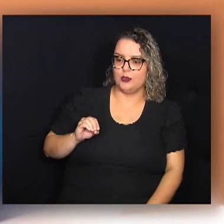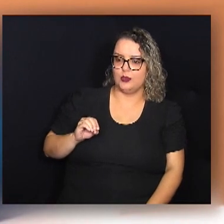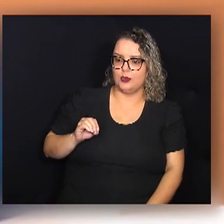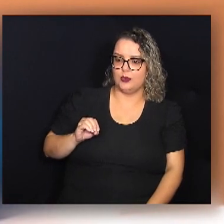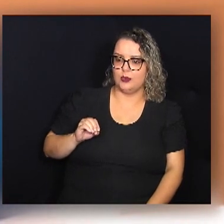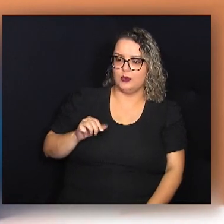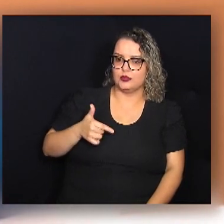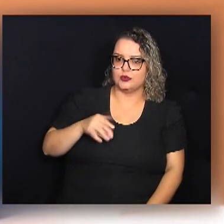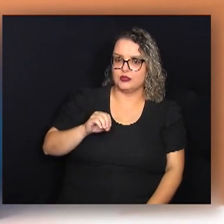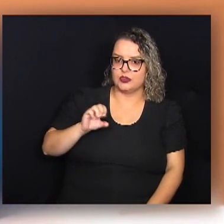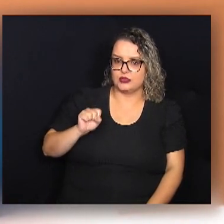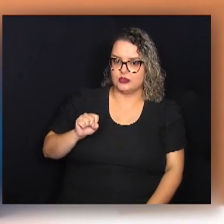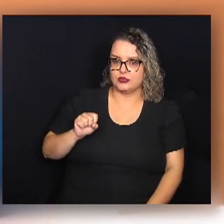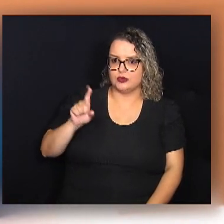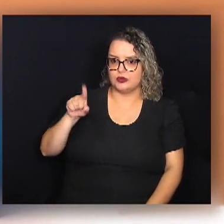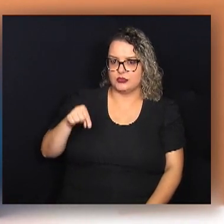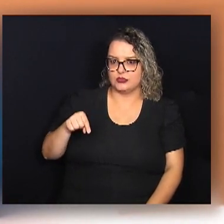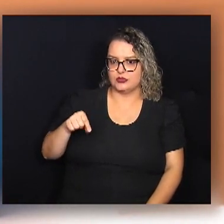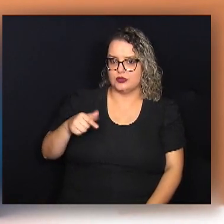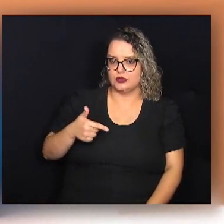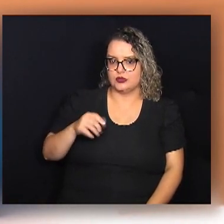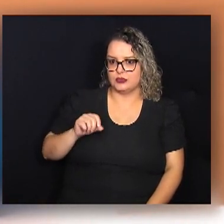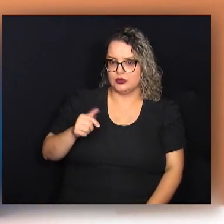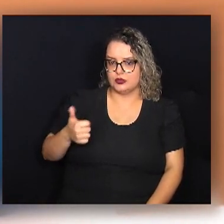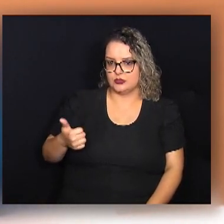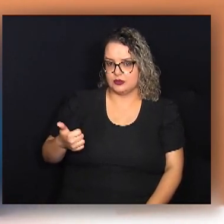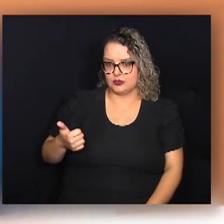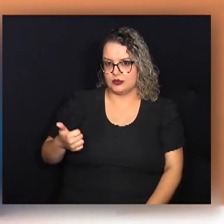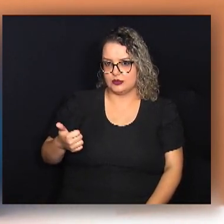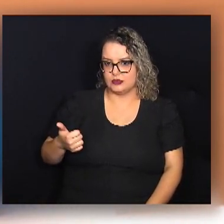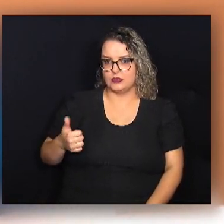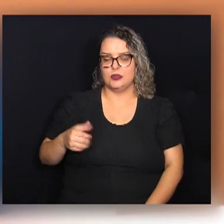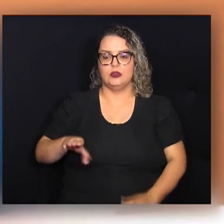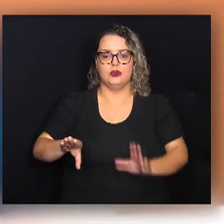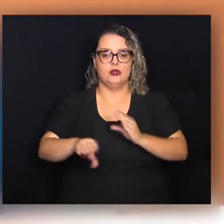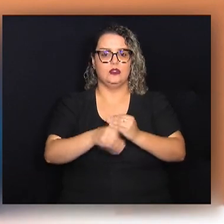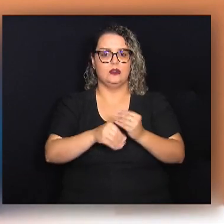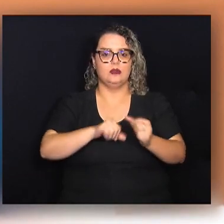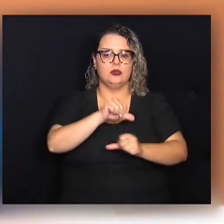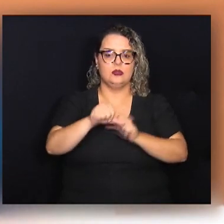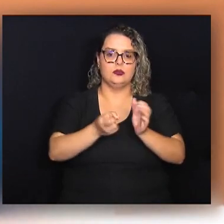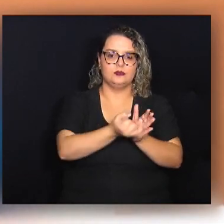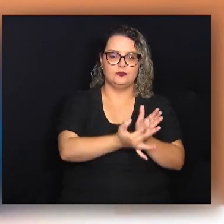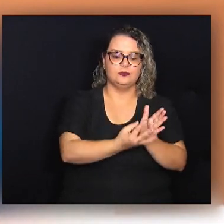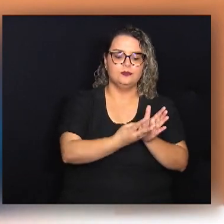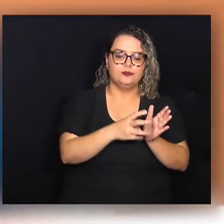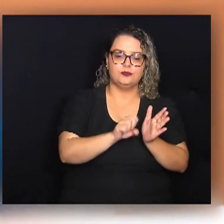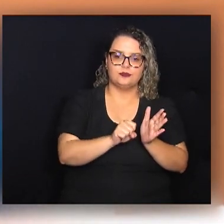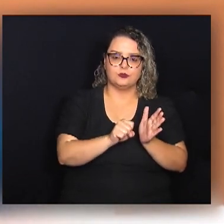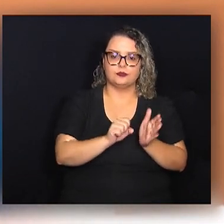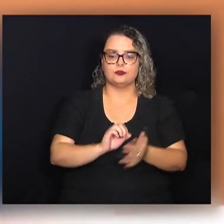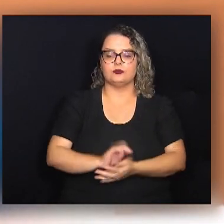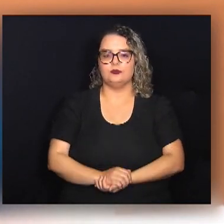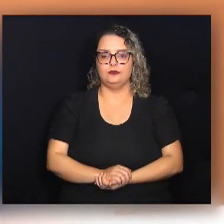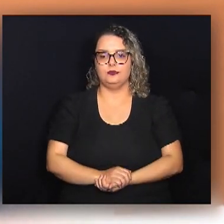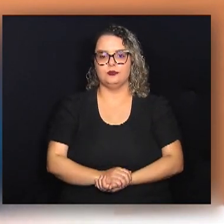208-221-2021 da emenda modificada de folhas 38 do processo